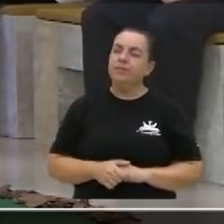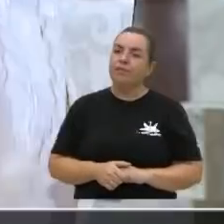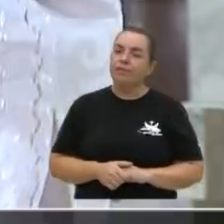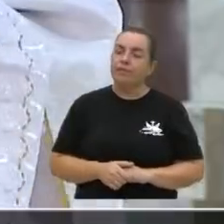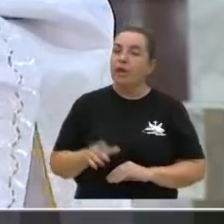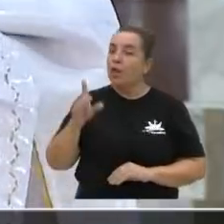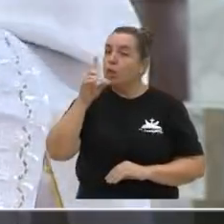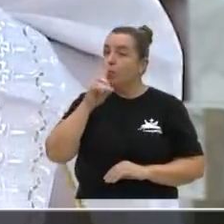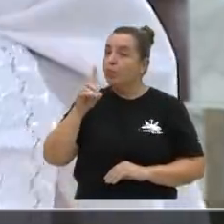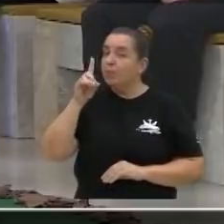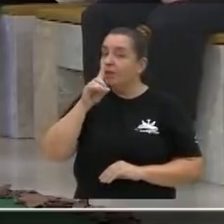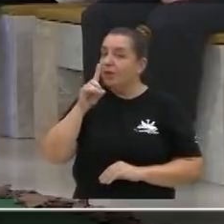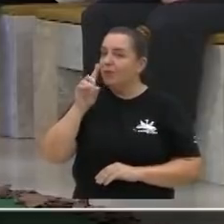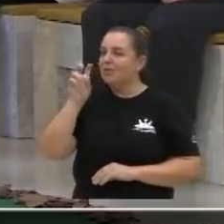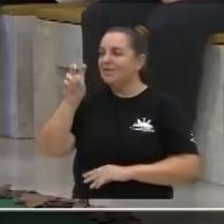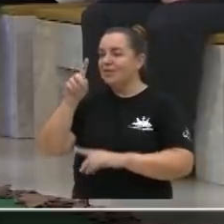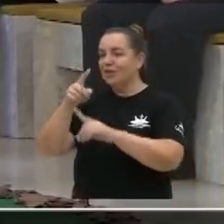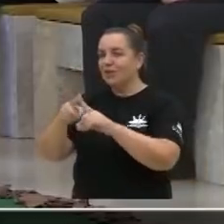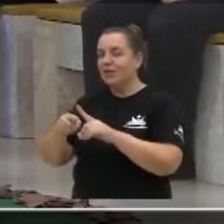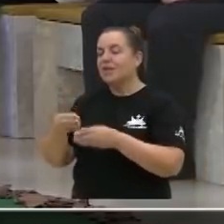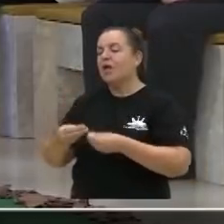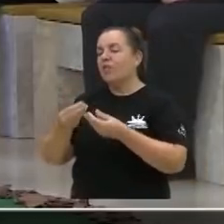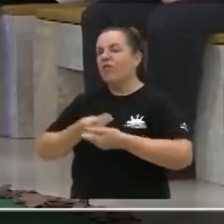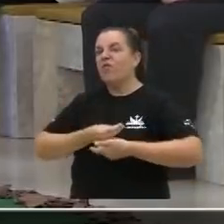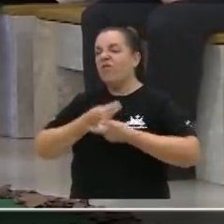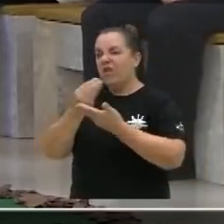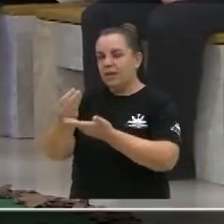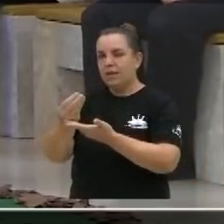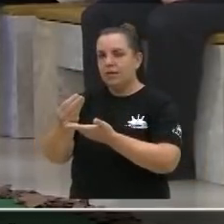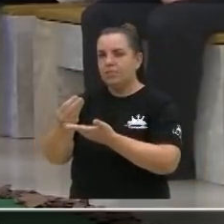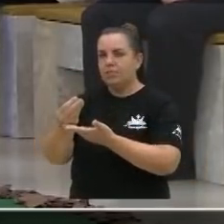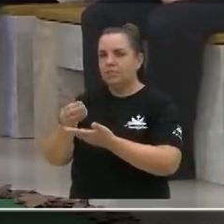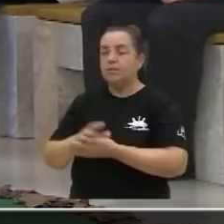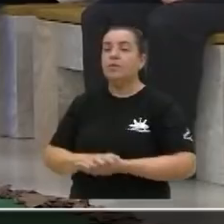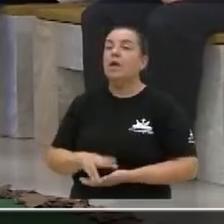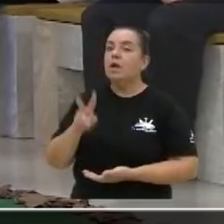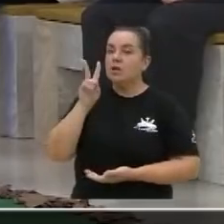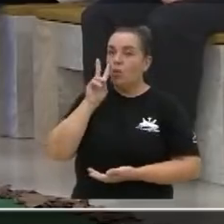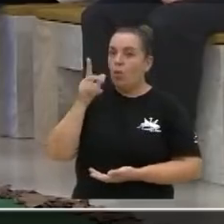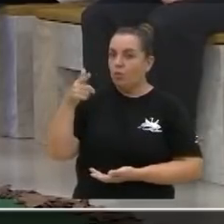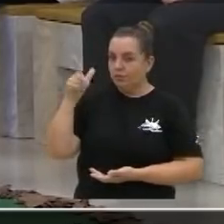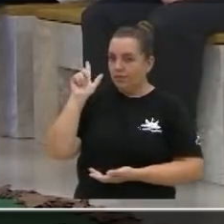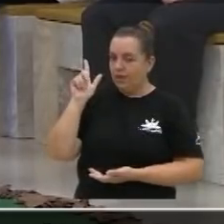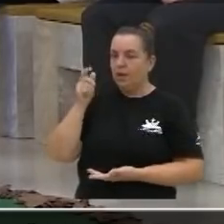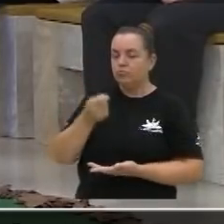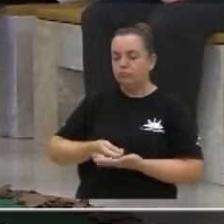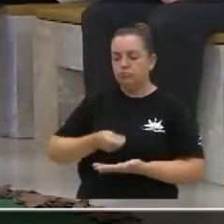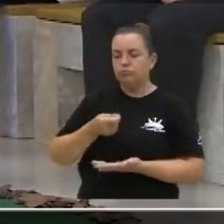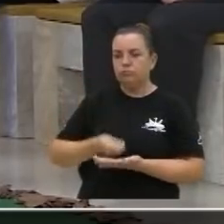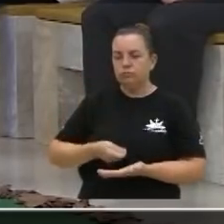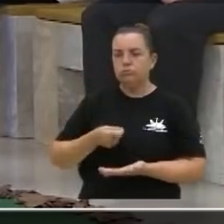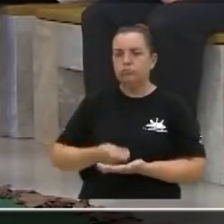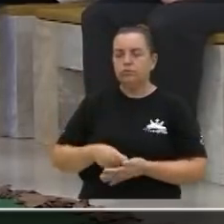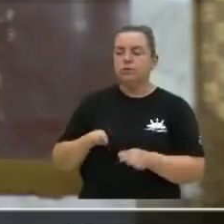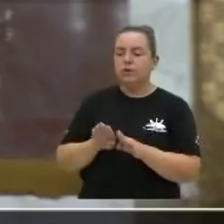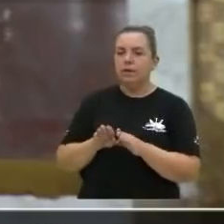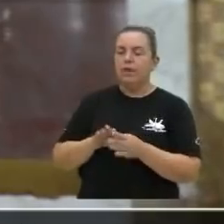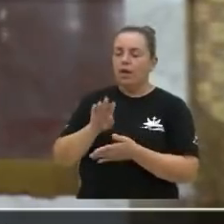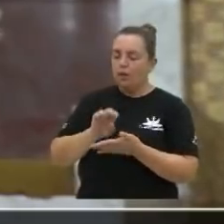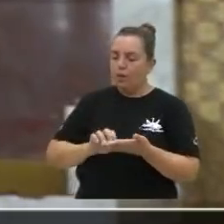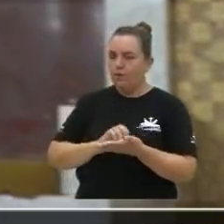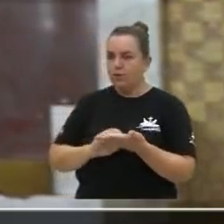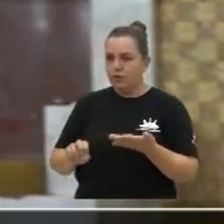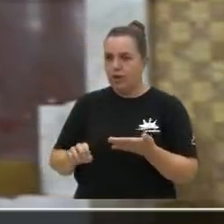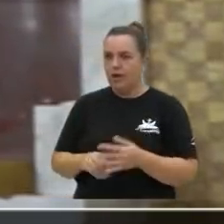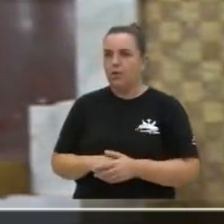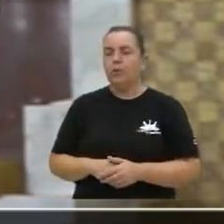domingo, 5 vezes, eu ofereço a minha vida. Ontem, insistindo no meio no Evangelho,